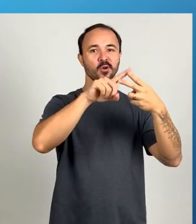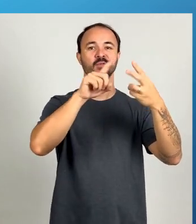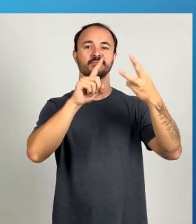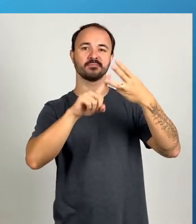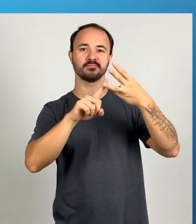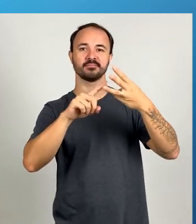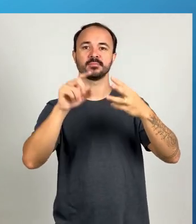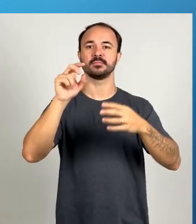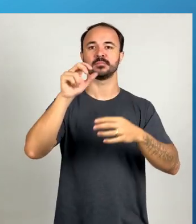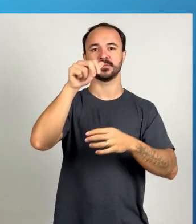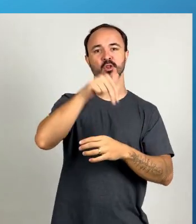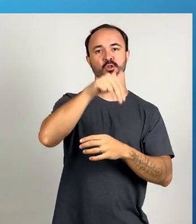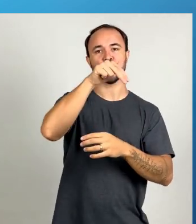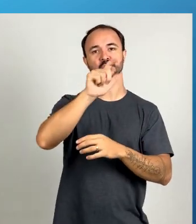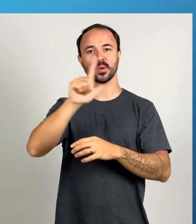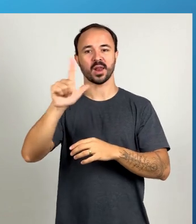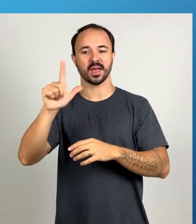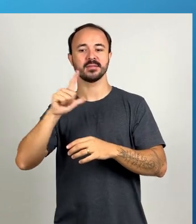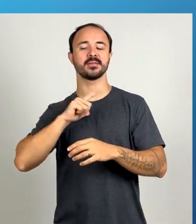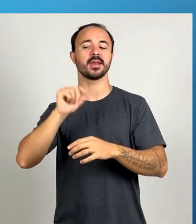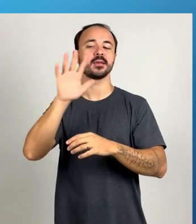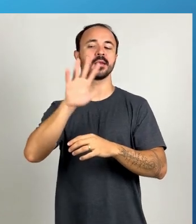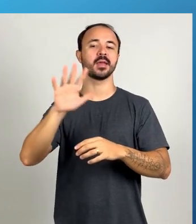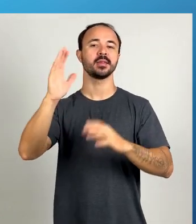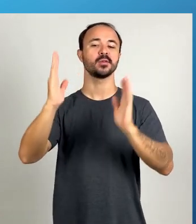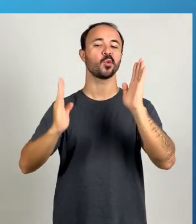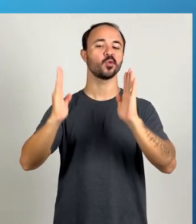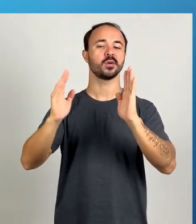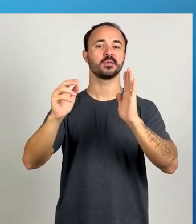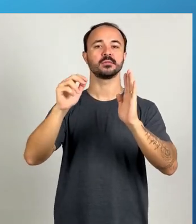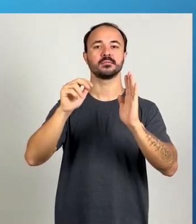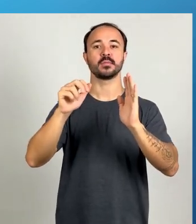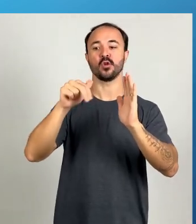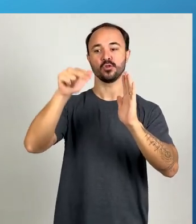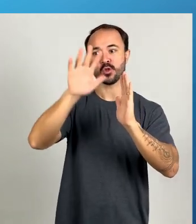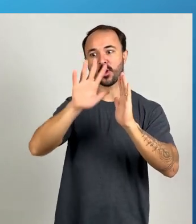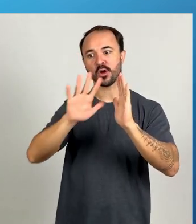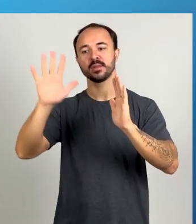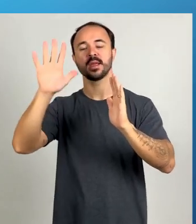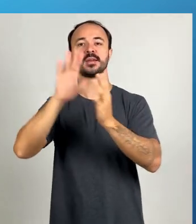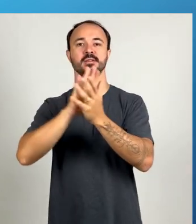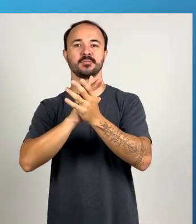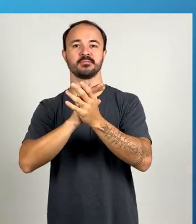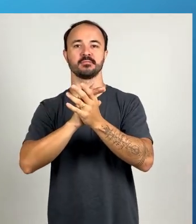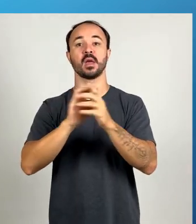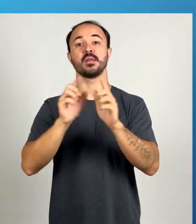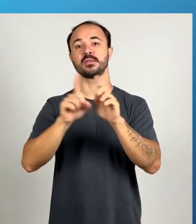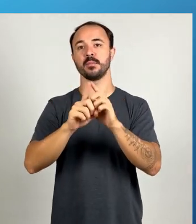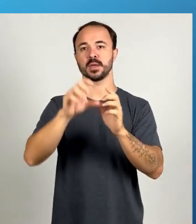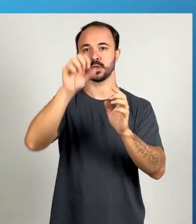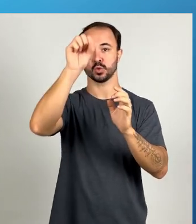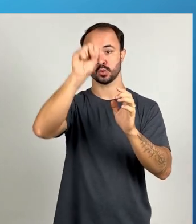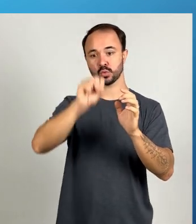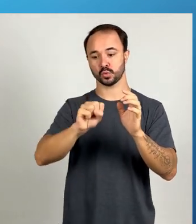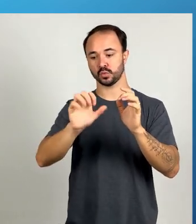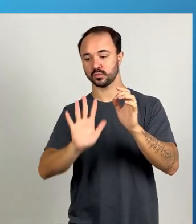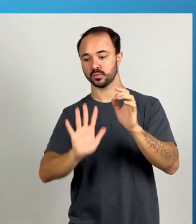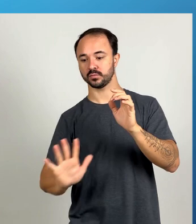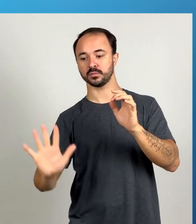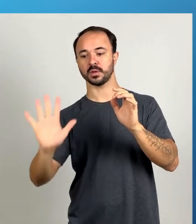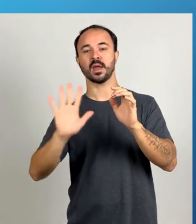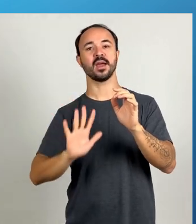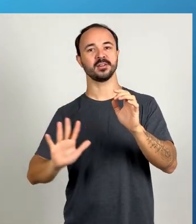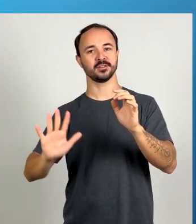o nordeste. Entre o leste e o sul, eu tenho o sudeste,